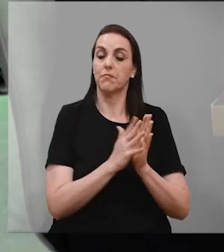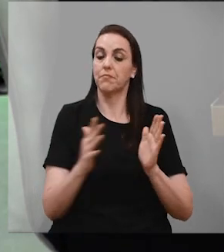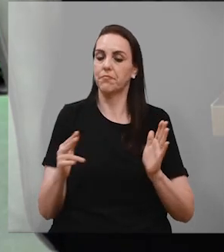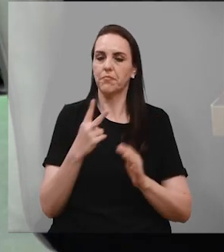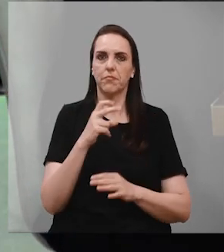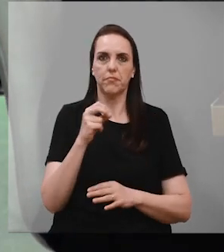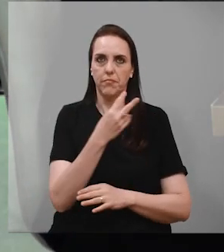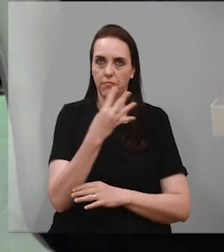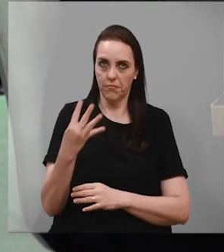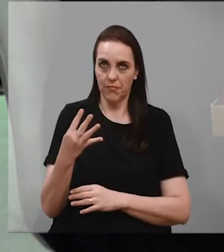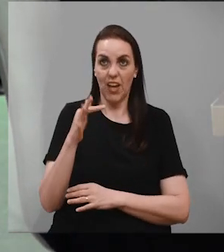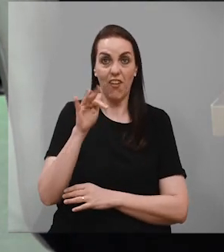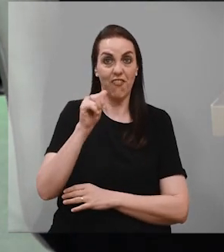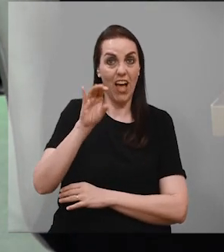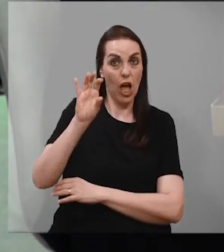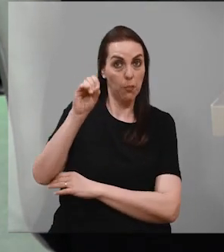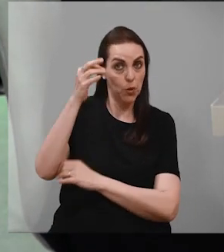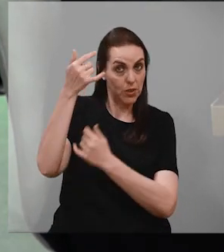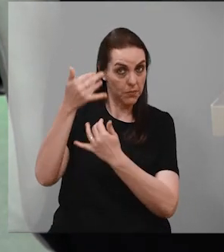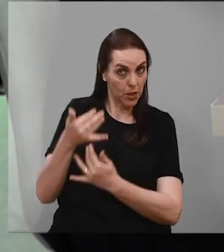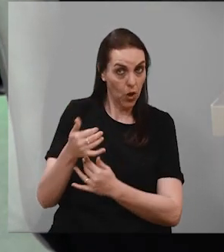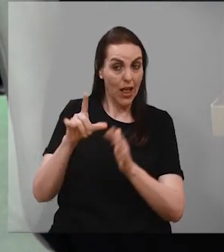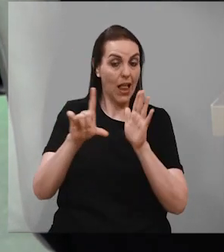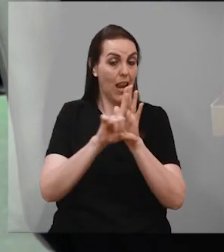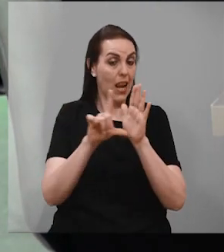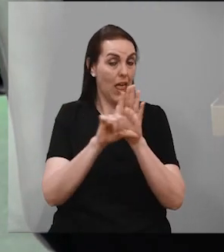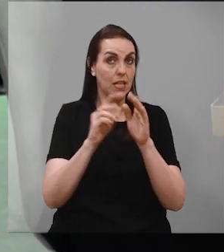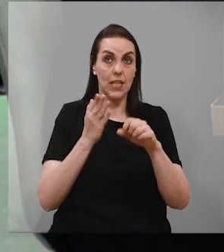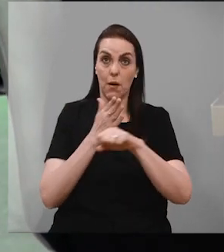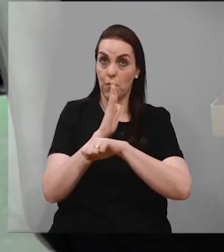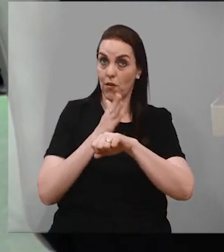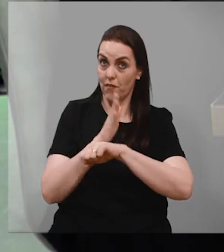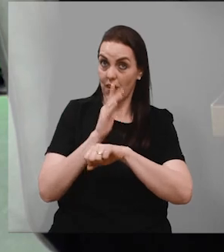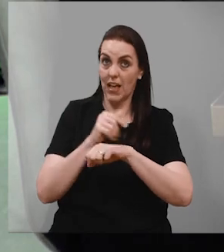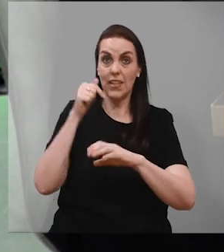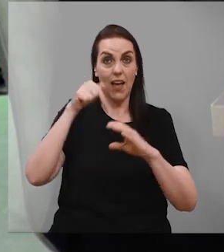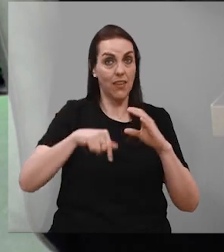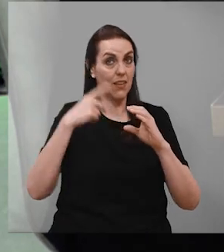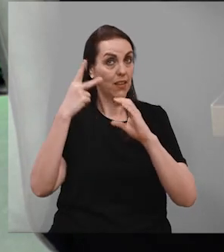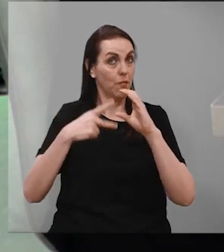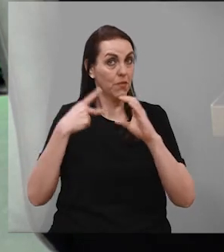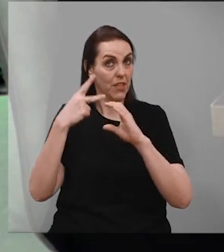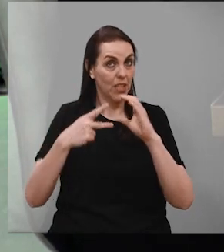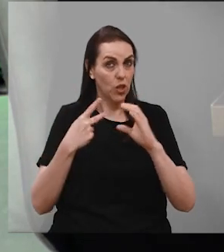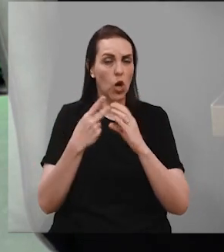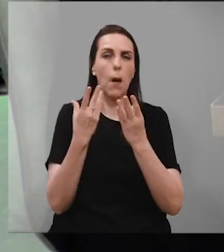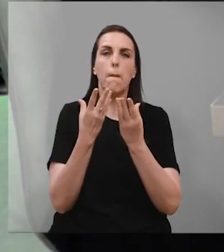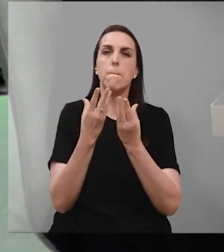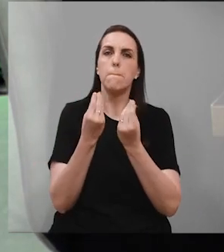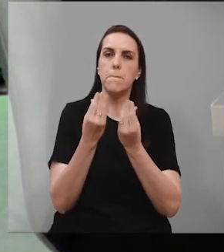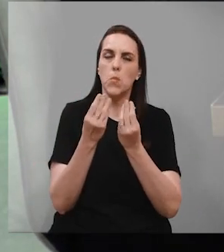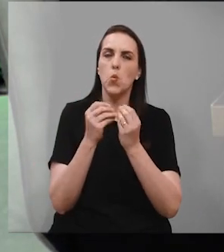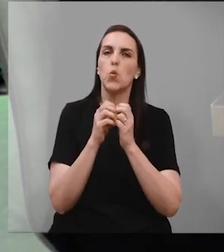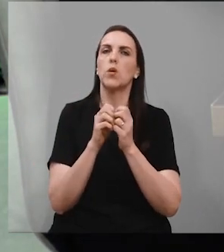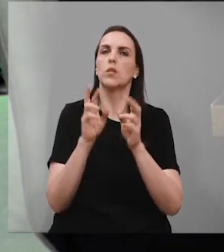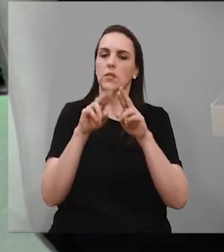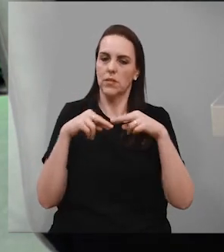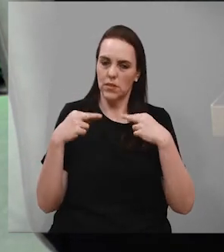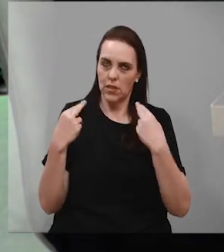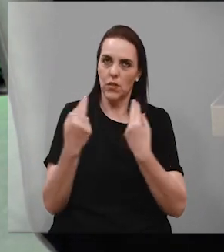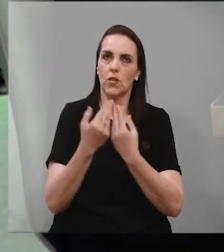longo de 2024, como o Fábio já trouxe, muitas leis foram aprovadas aqui na Câmara de Vereadores, a gente teve muita